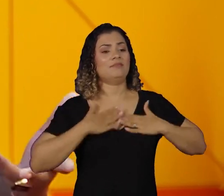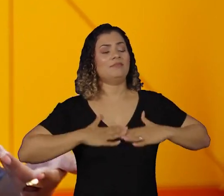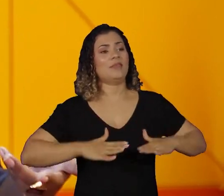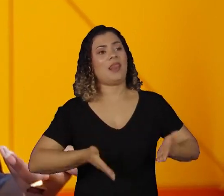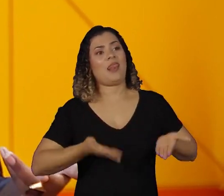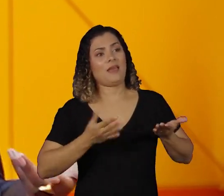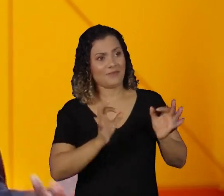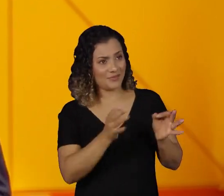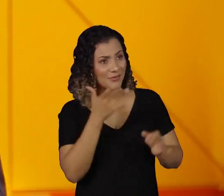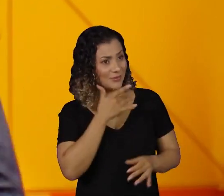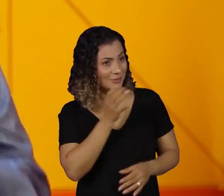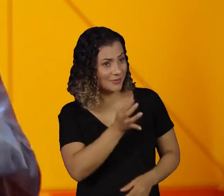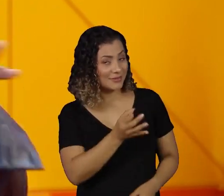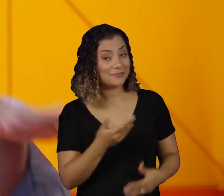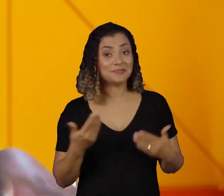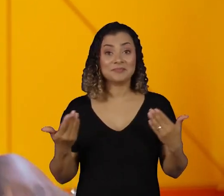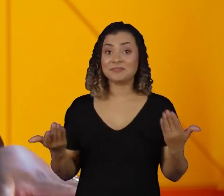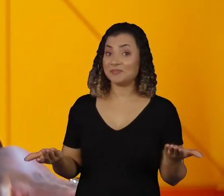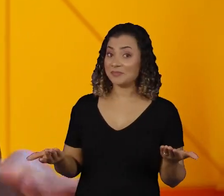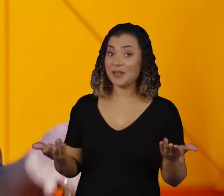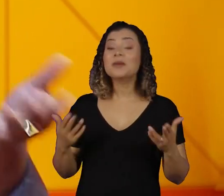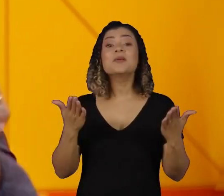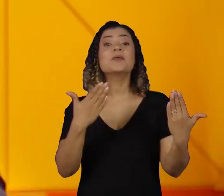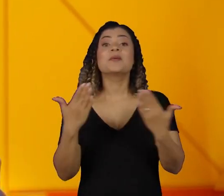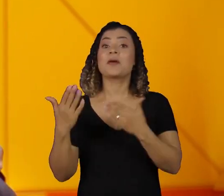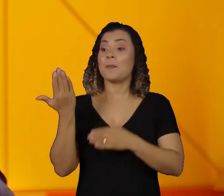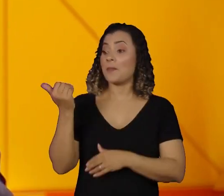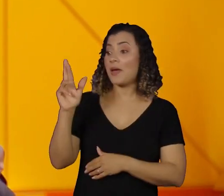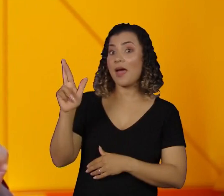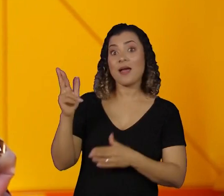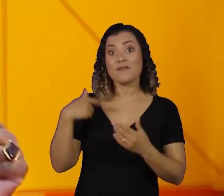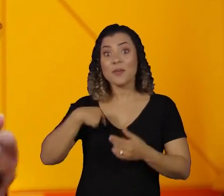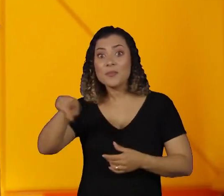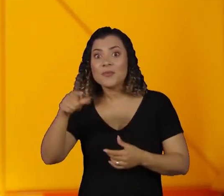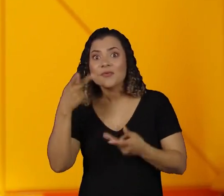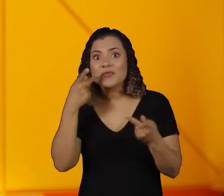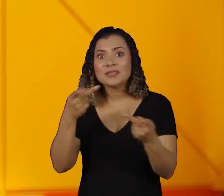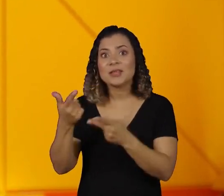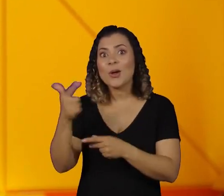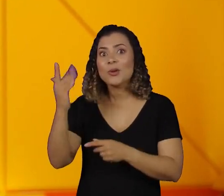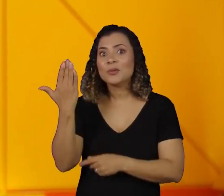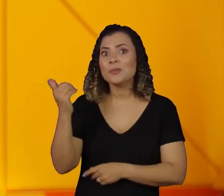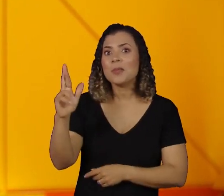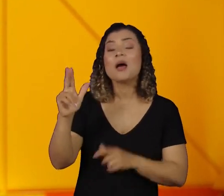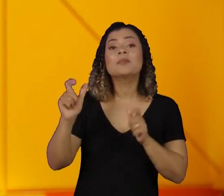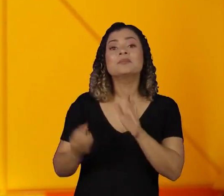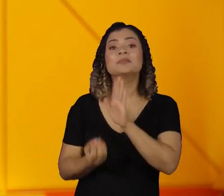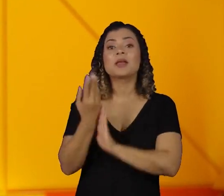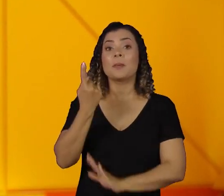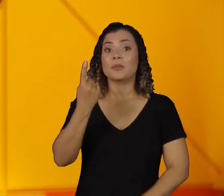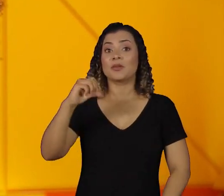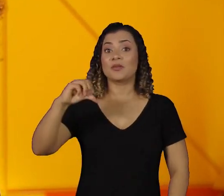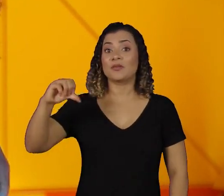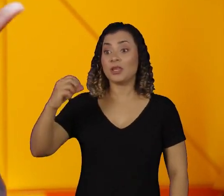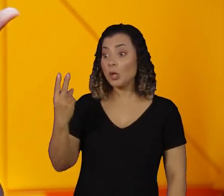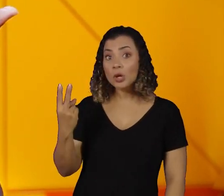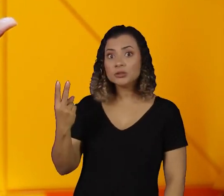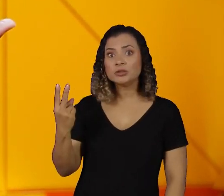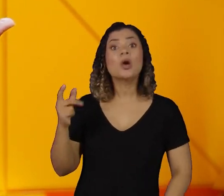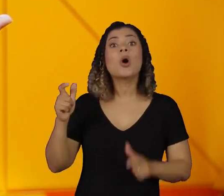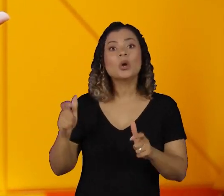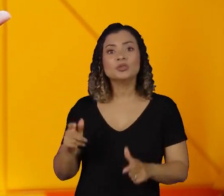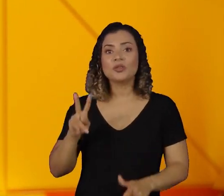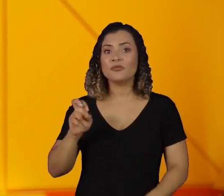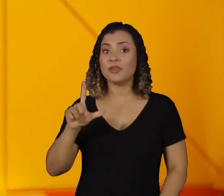e gostosa, né? Exatamente. Bom, estamos falando de bar, bora para um outro bar, né? Porque fundado em 1992, lá na